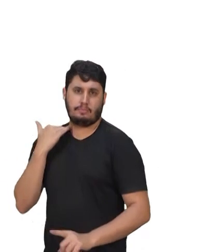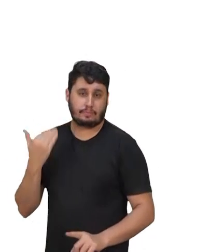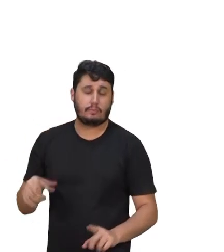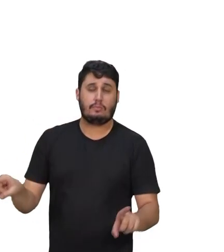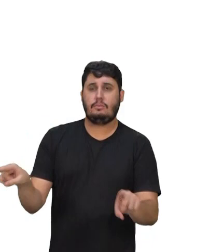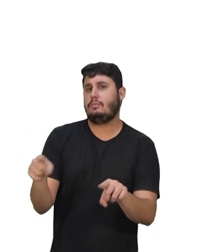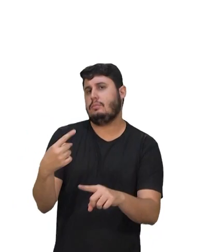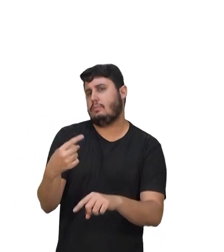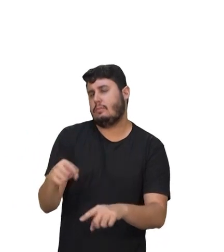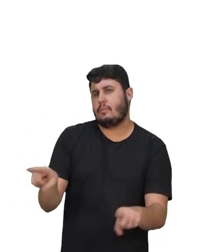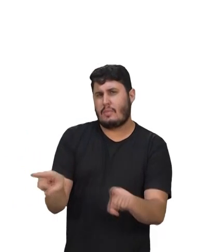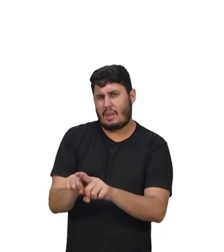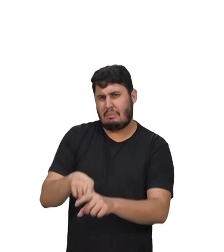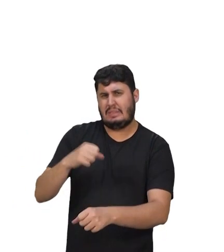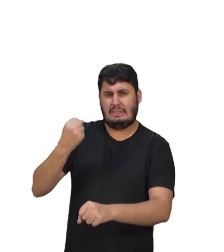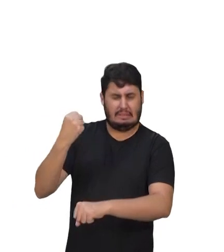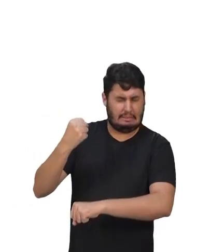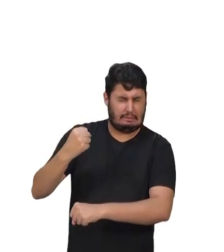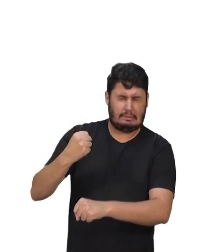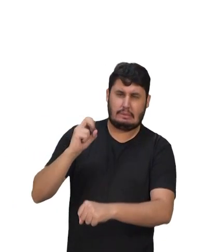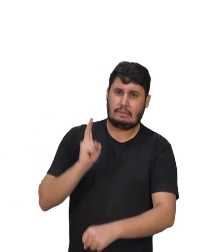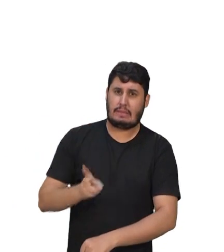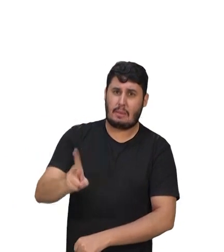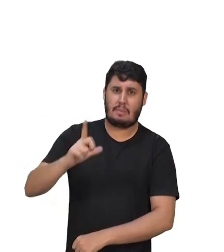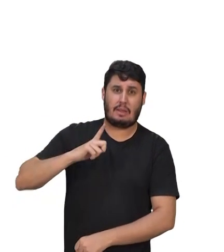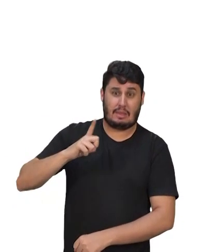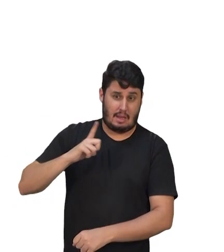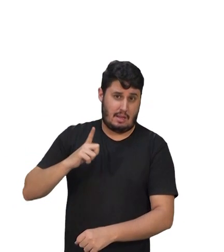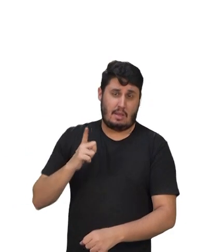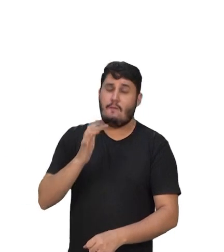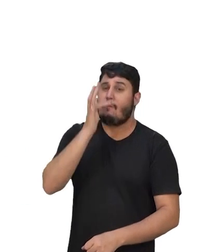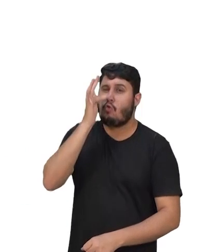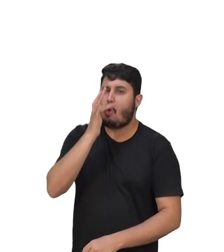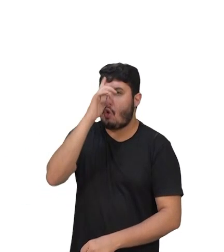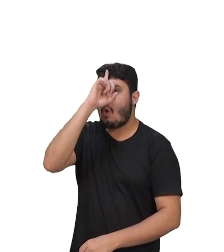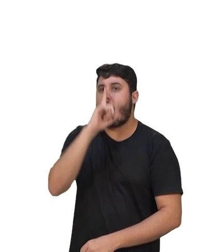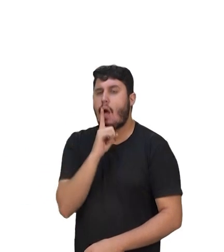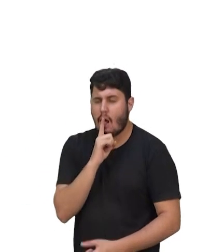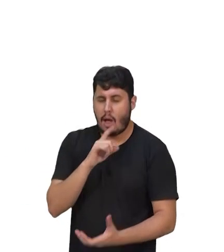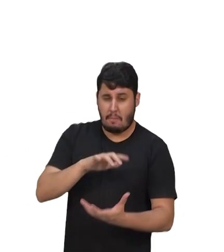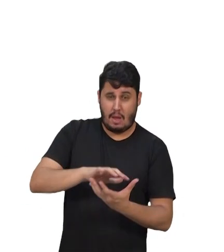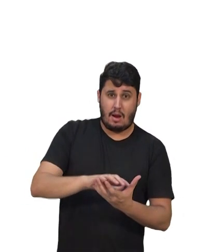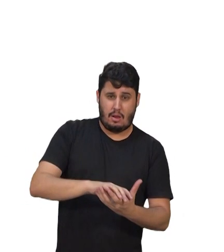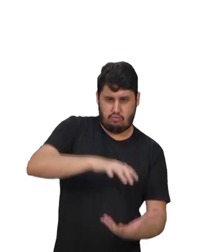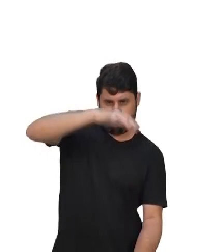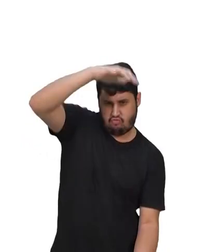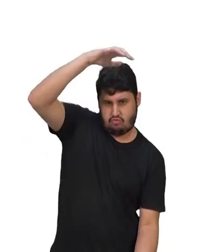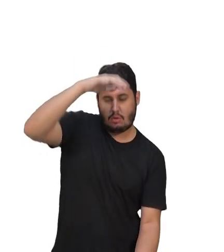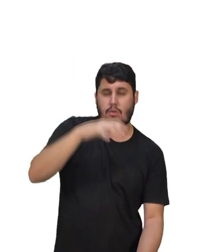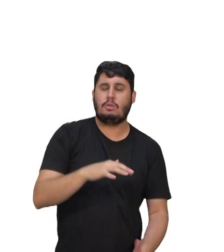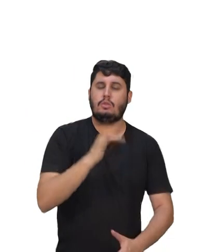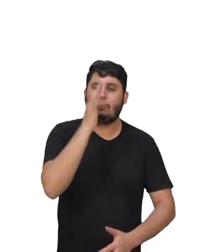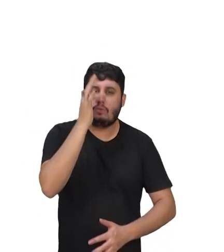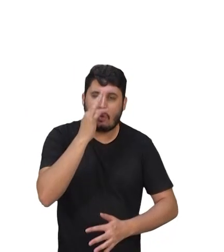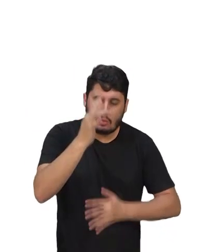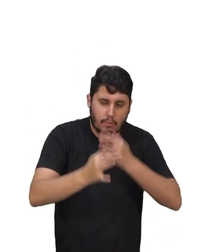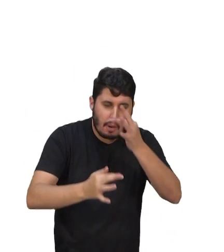mortos. Toneladas de cempasúchil, que é uma flor amarela, são usados para forrar os túmulos.